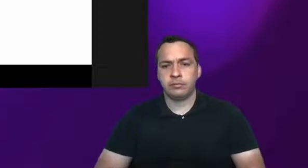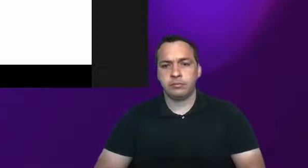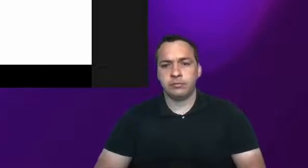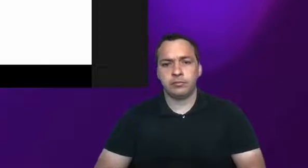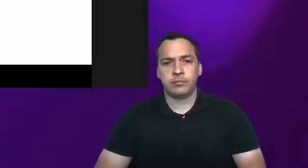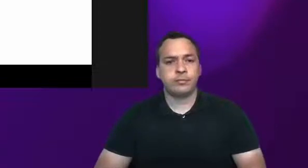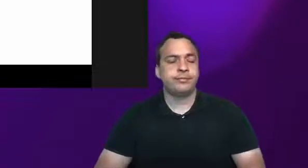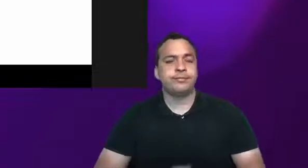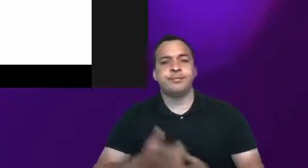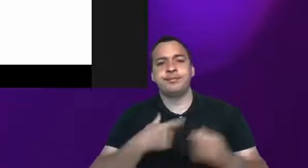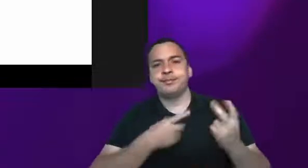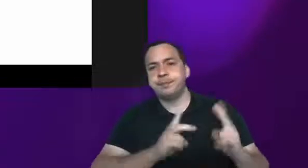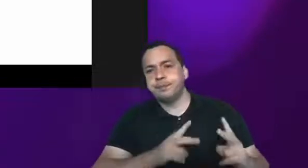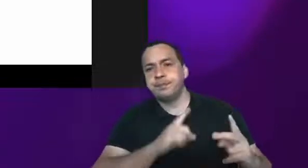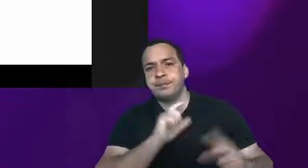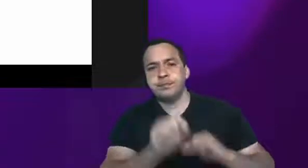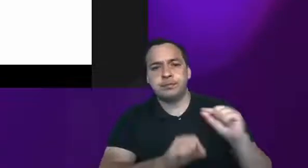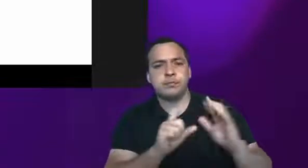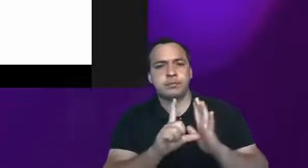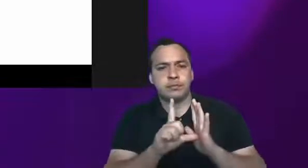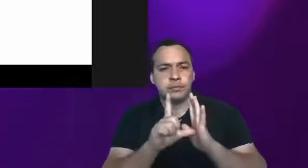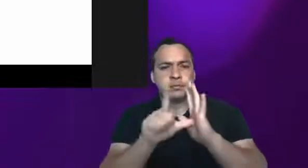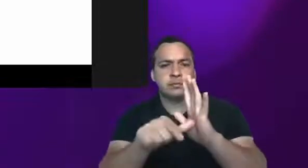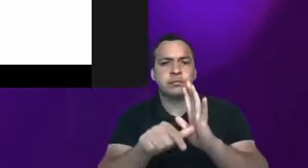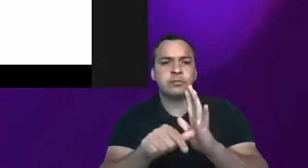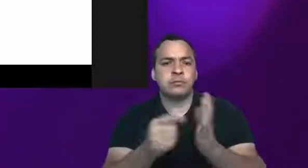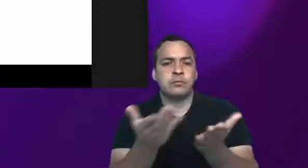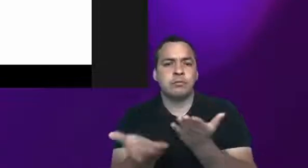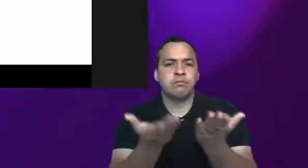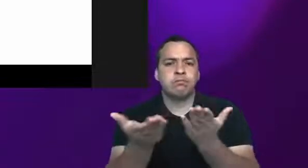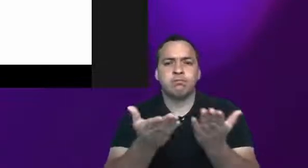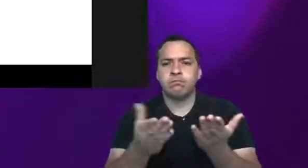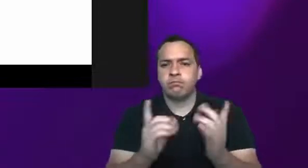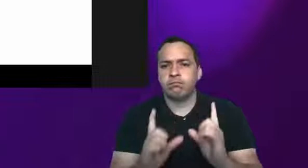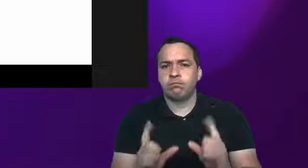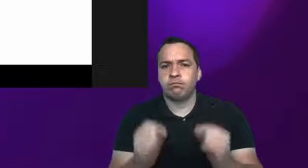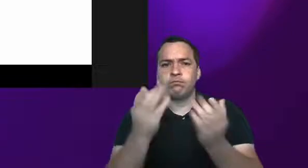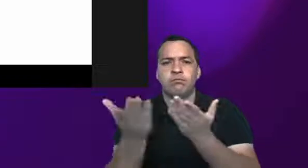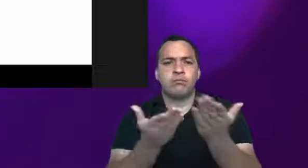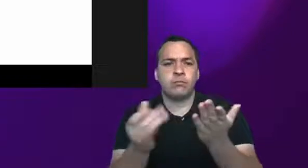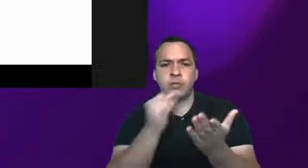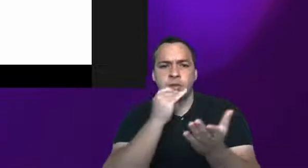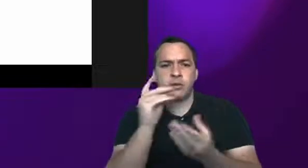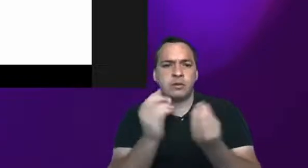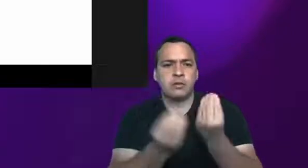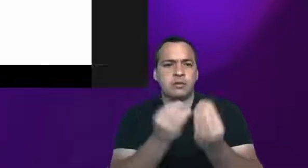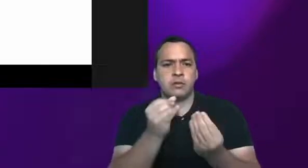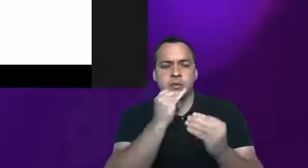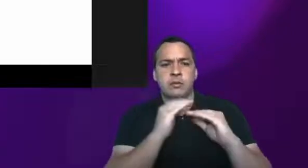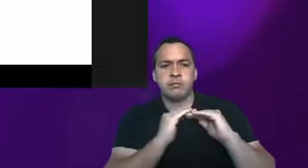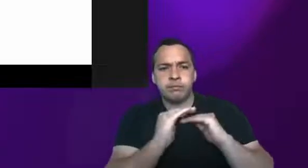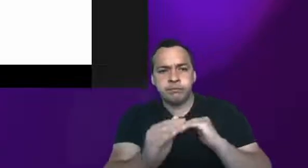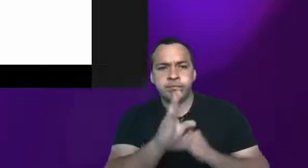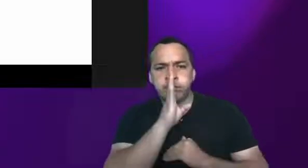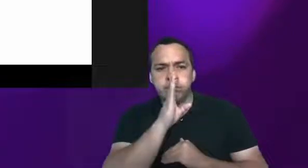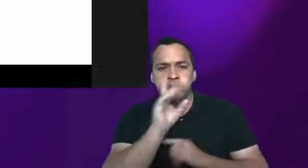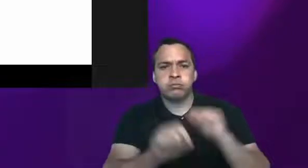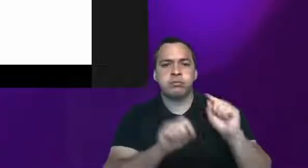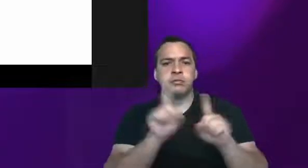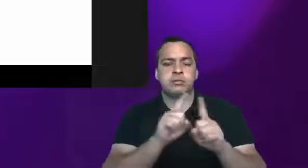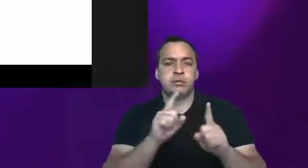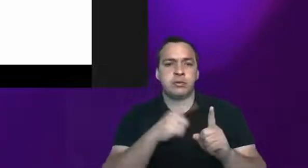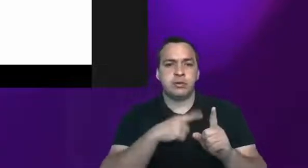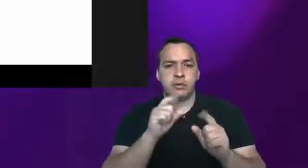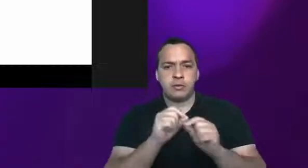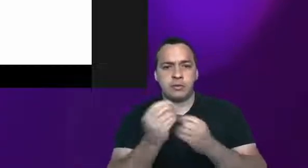foi, depois de uma indução com quimioterapia, fazer uma embolização portal e uma radiofrequência numa das metástases com vista